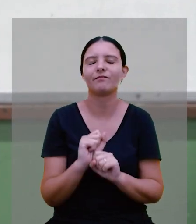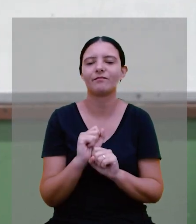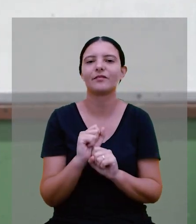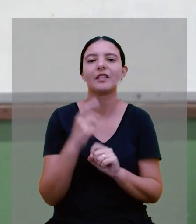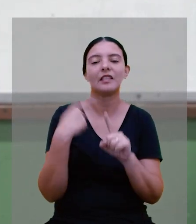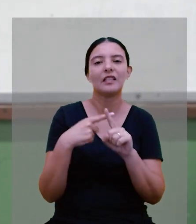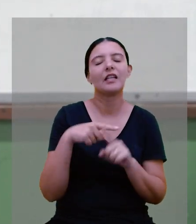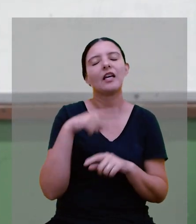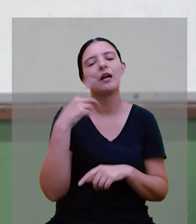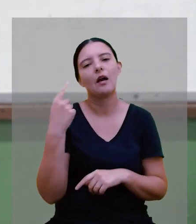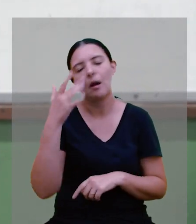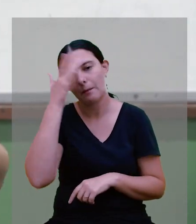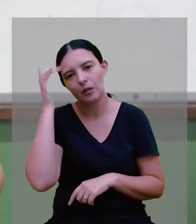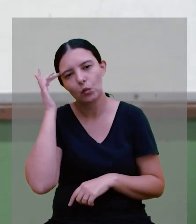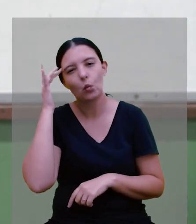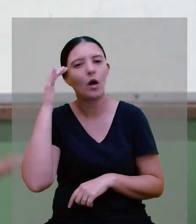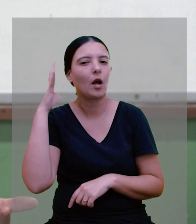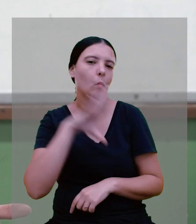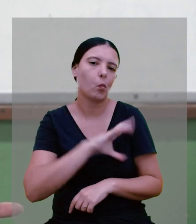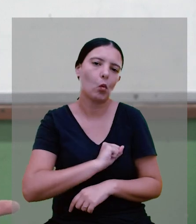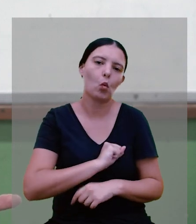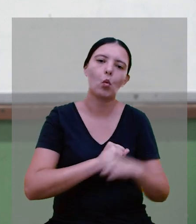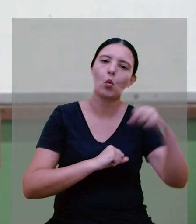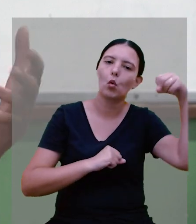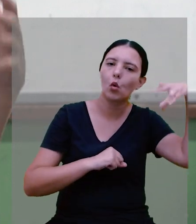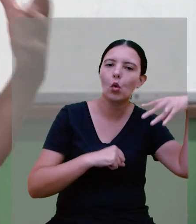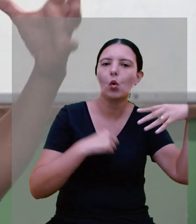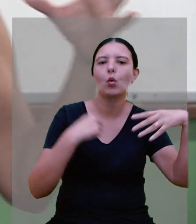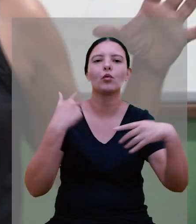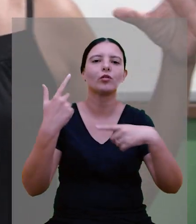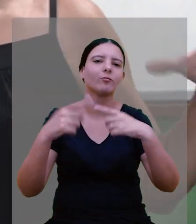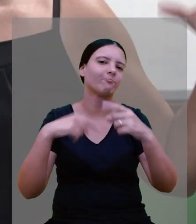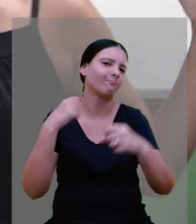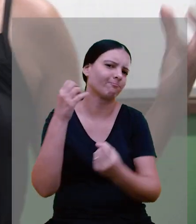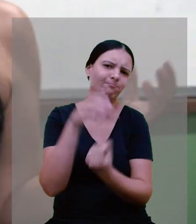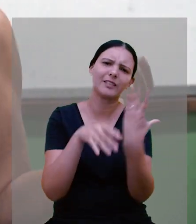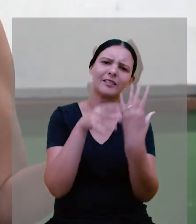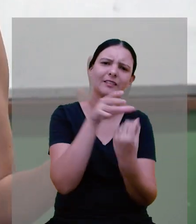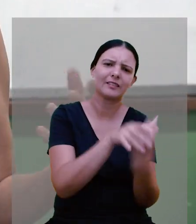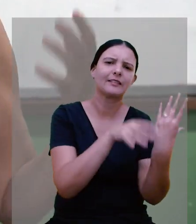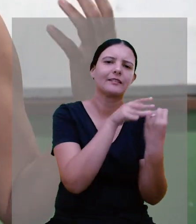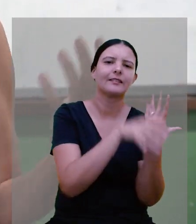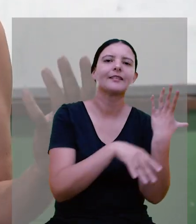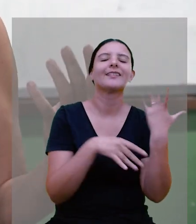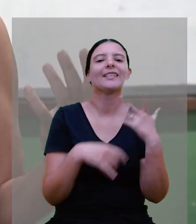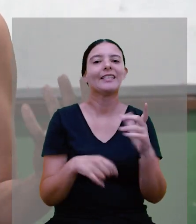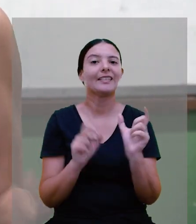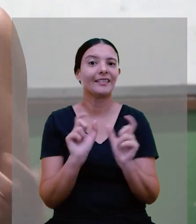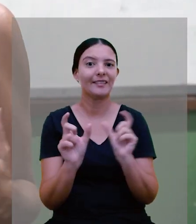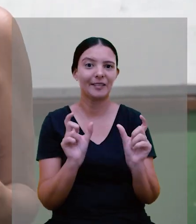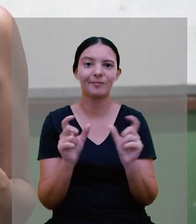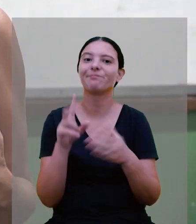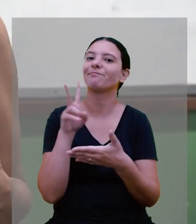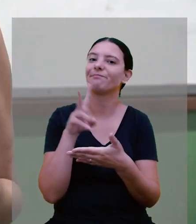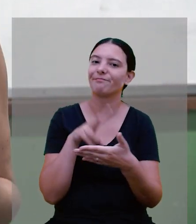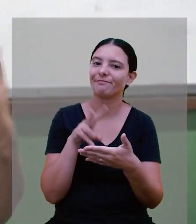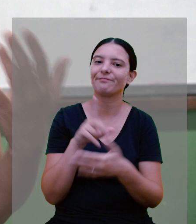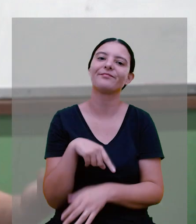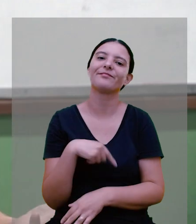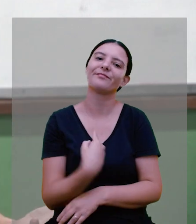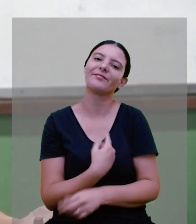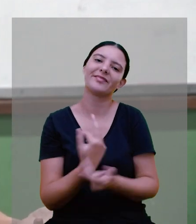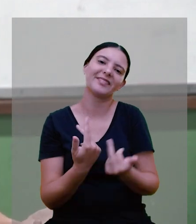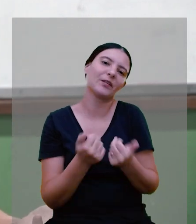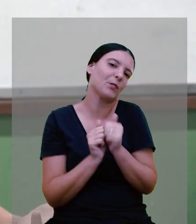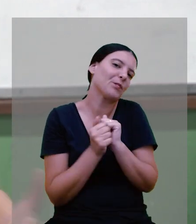você produz amor. E uma coisa produz outra. Então a gente devia deixar que as palavras e que a leitura fizesse na gente o que